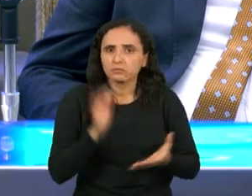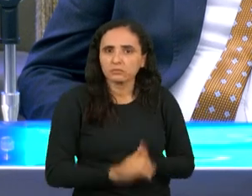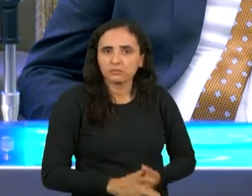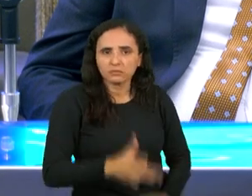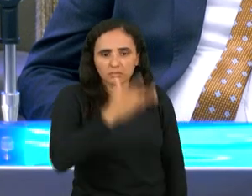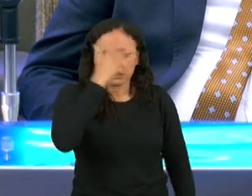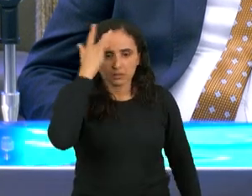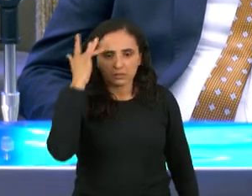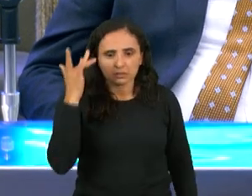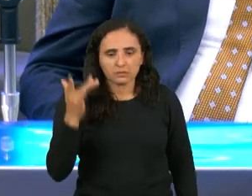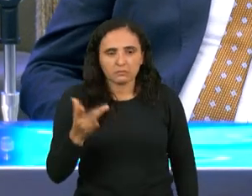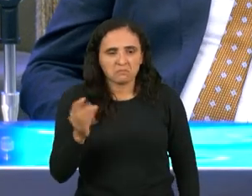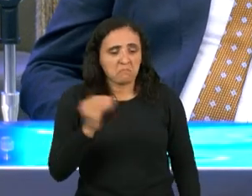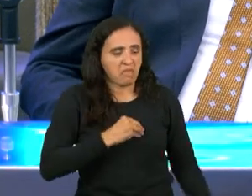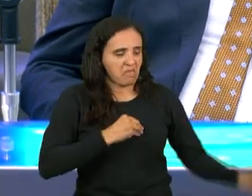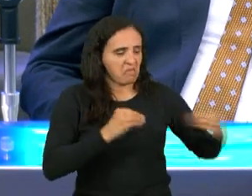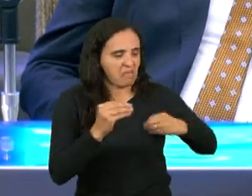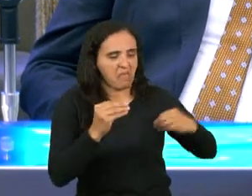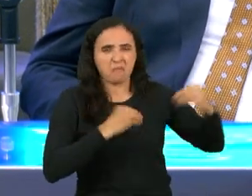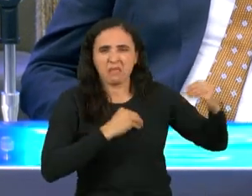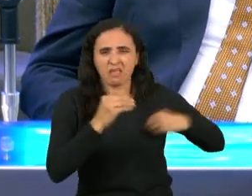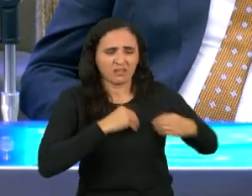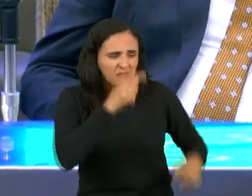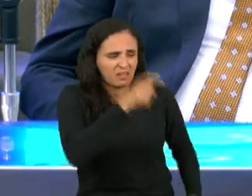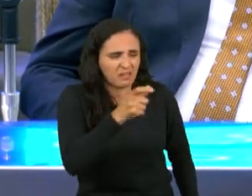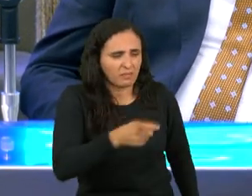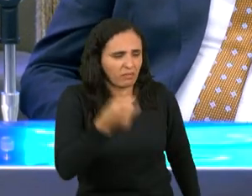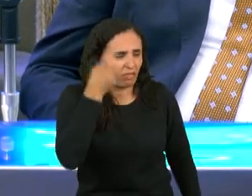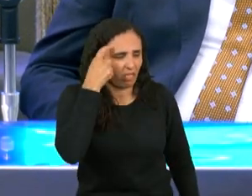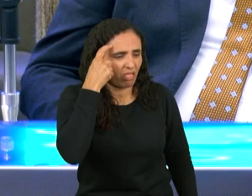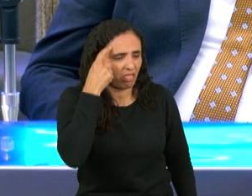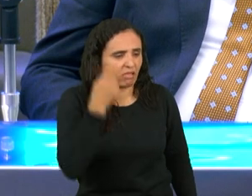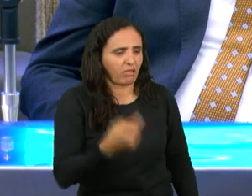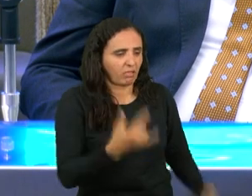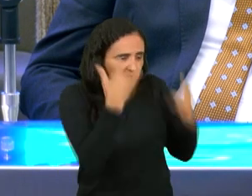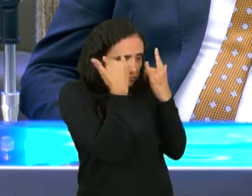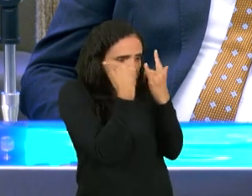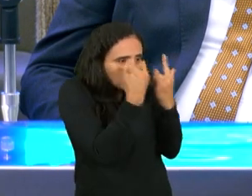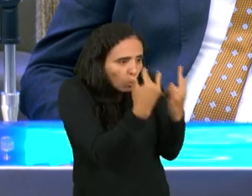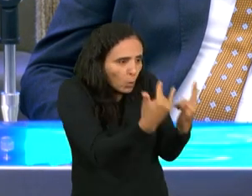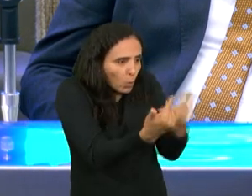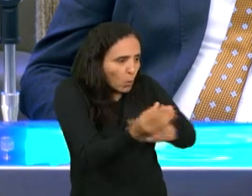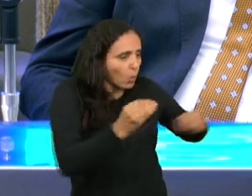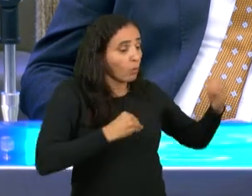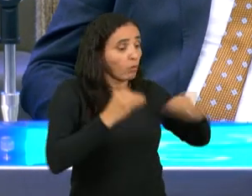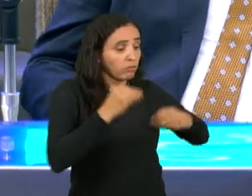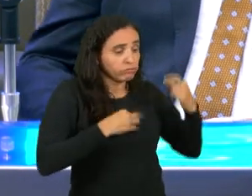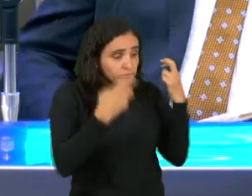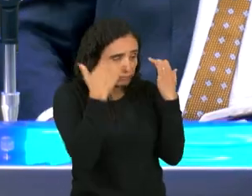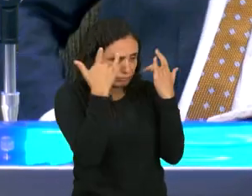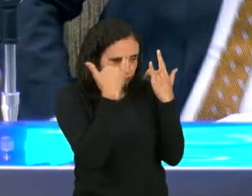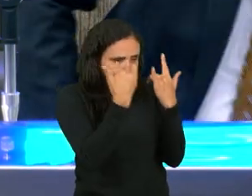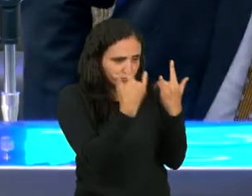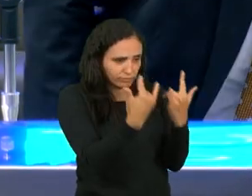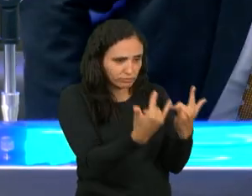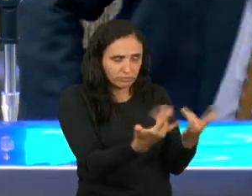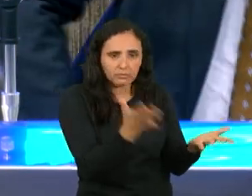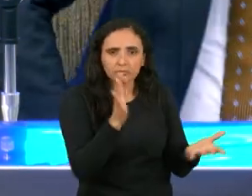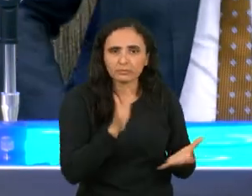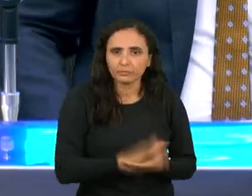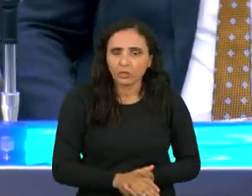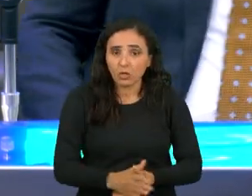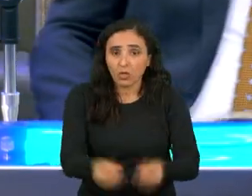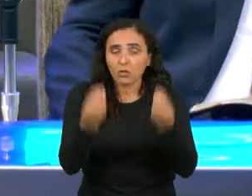gana de pecar desejo ardente de pecar com avidez